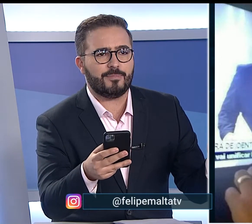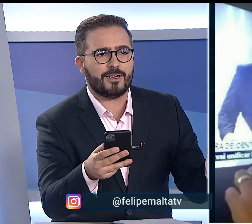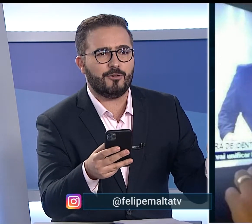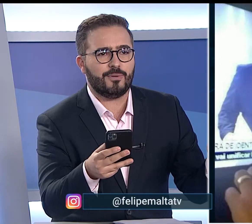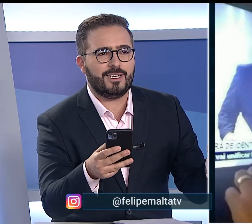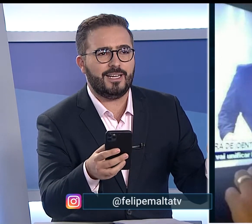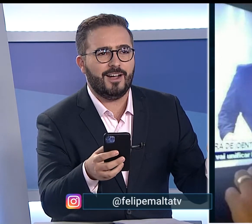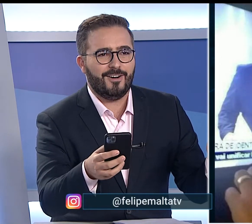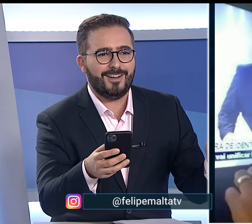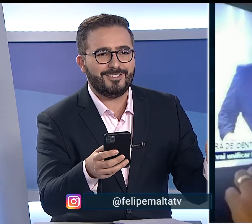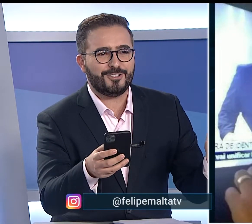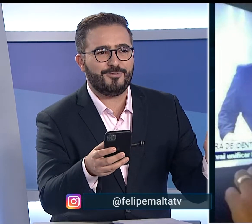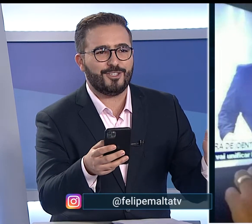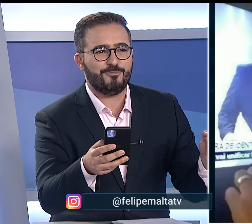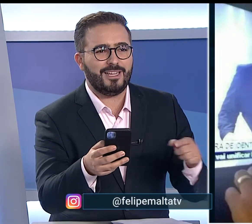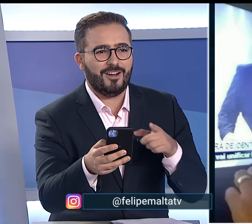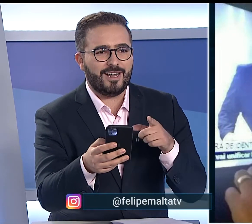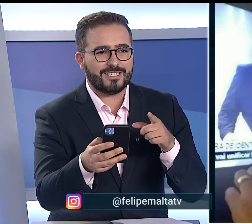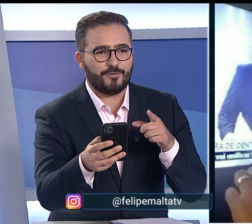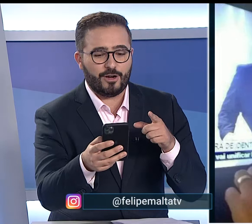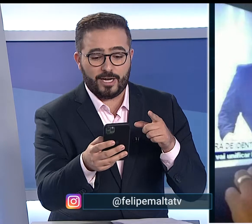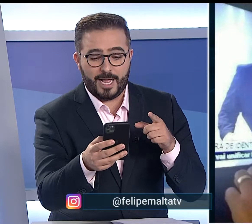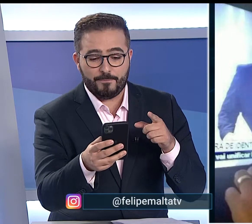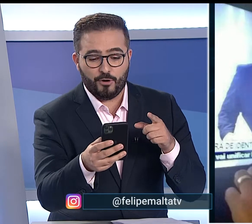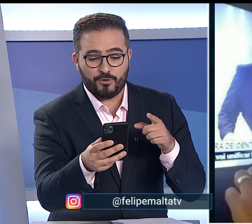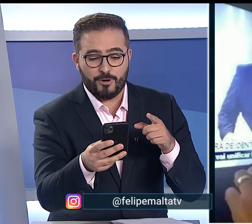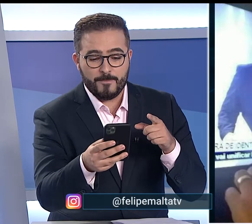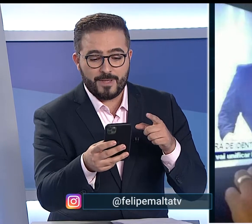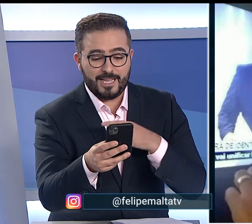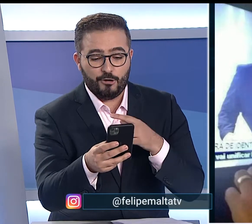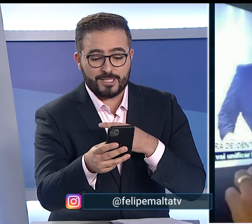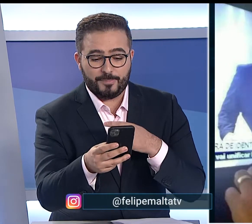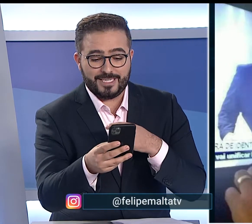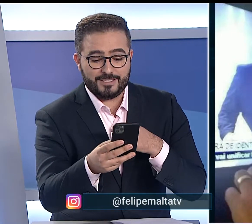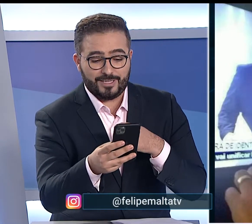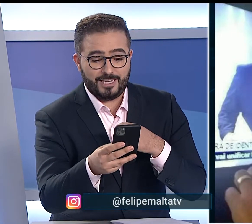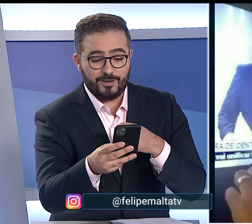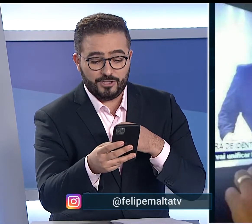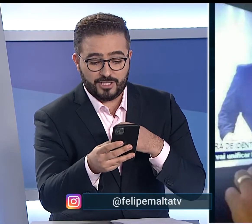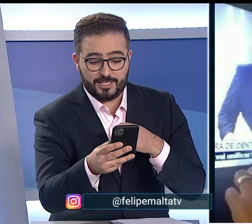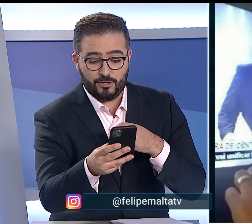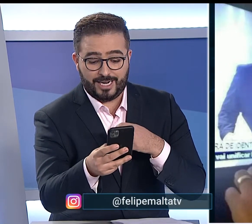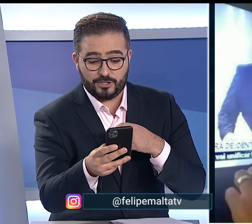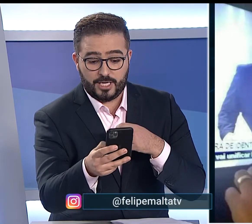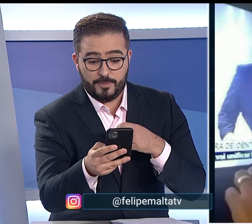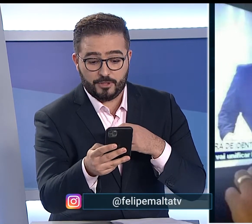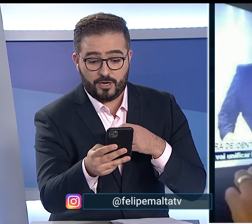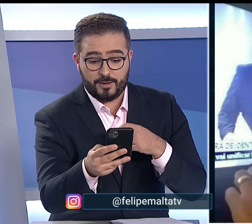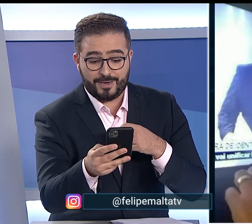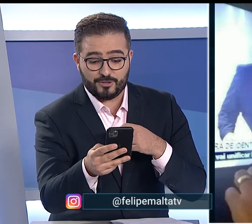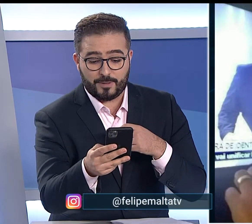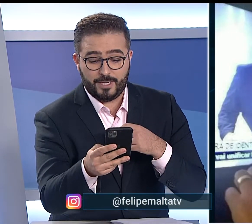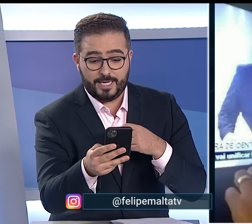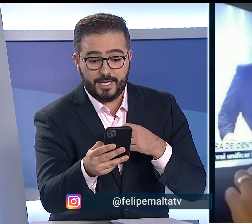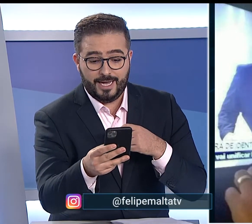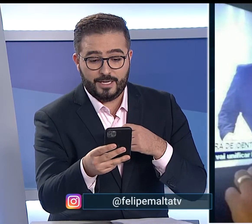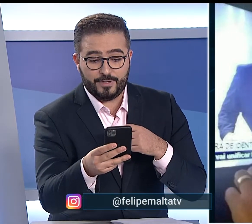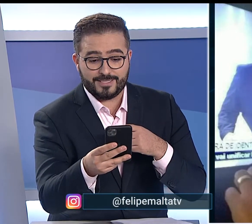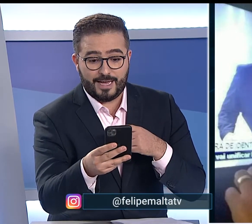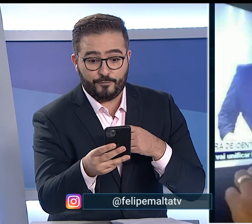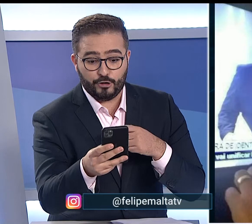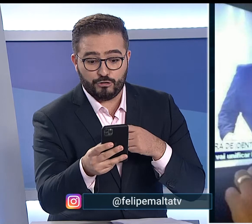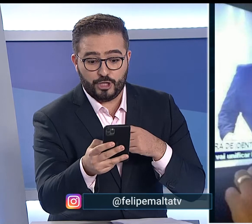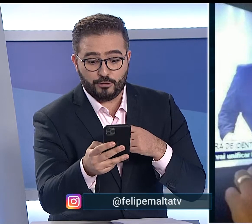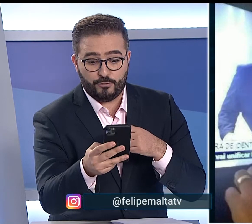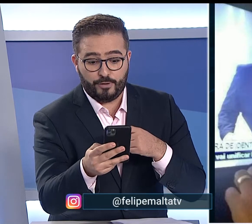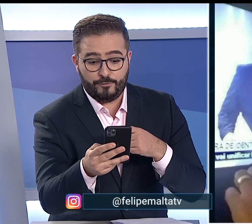Daniele, pela companhia. Olha, tirou foto bem na hora, essa foi agora há pouco. E na outra apareceu até o Alexandre Lorati, que pediu abraço pra mãe,